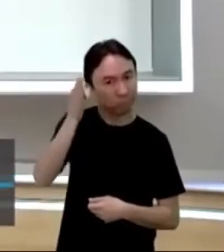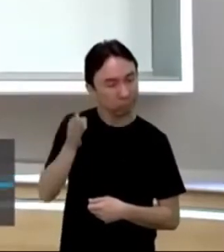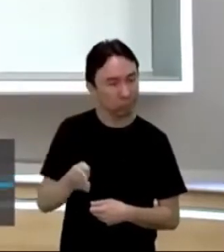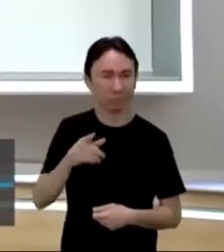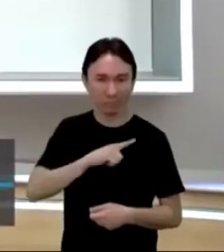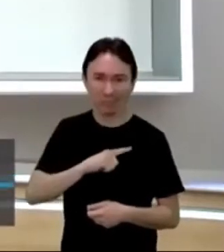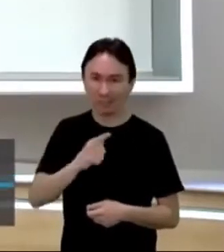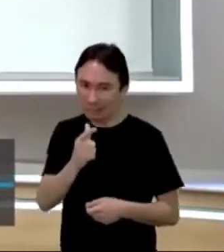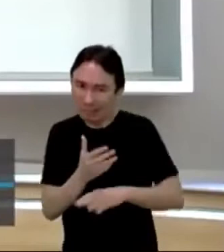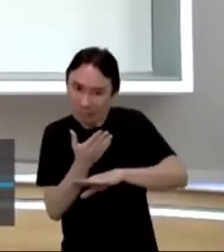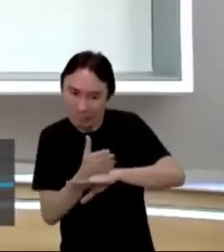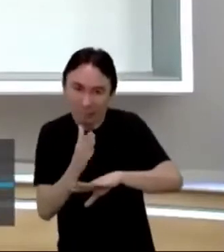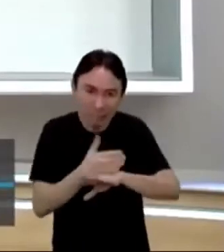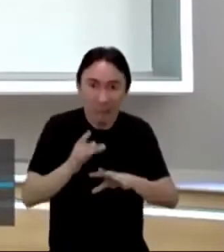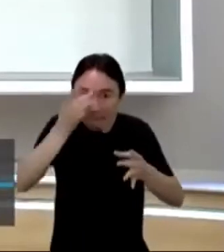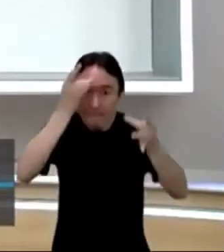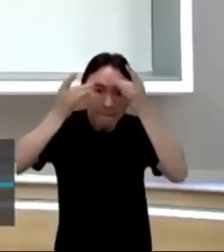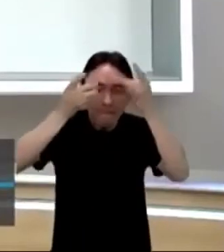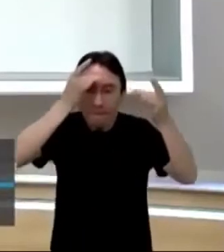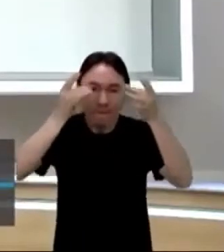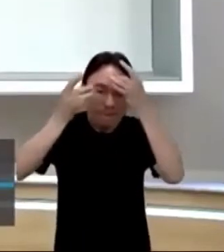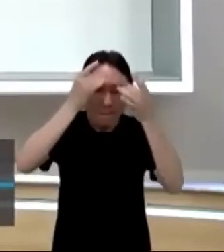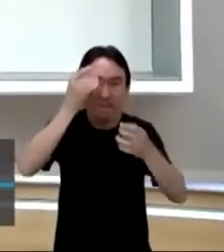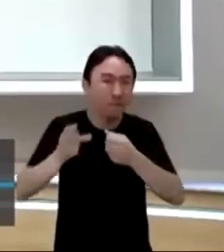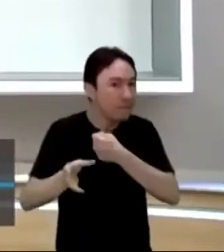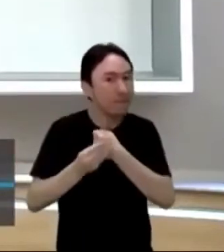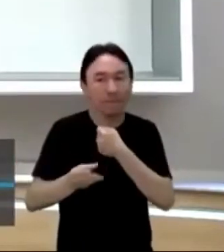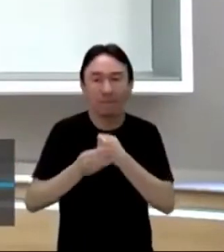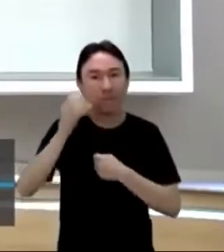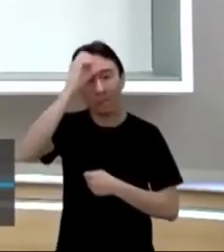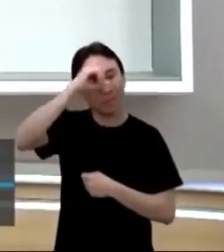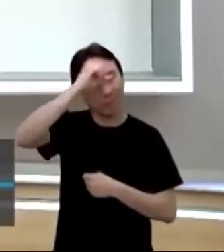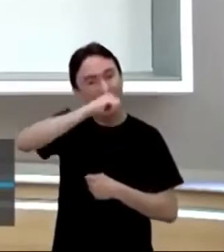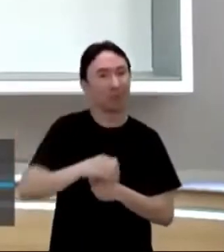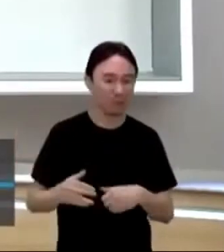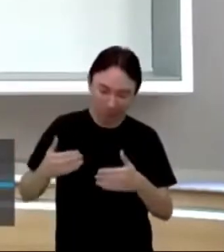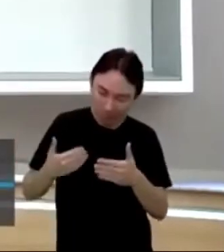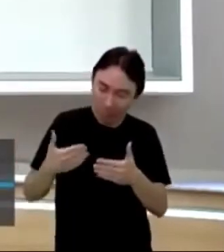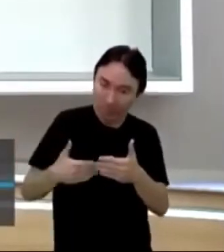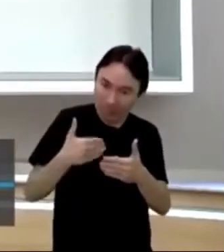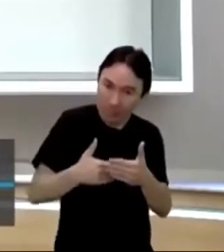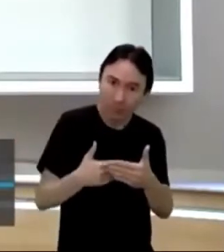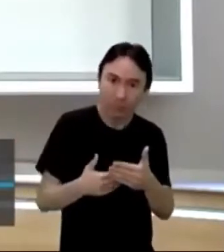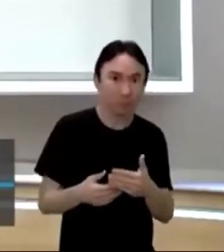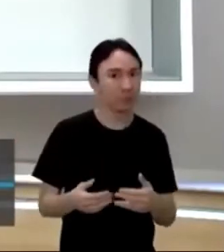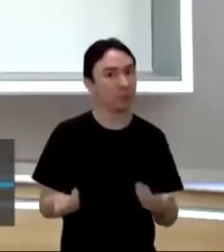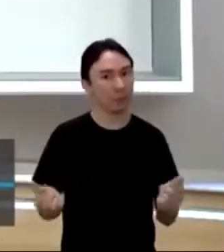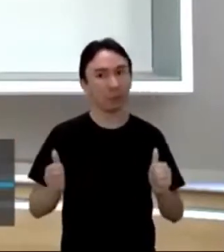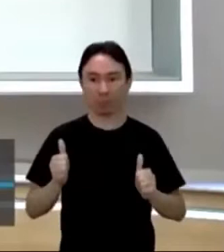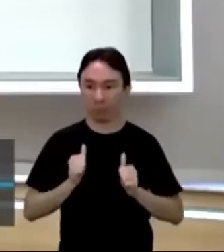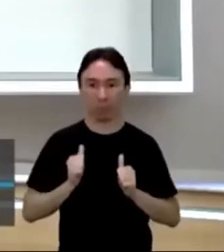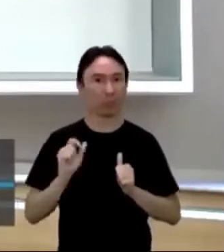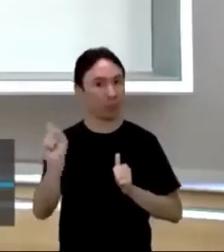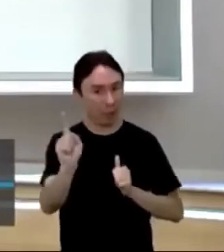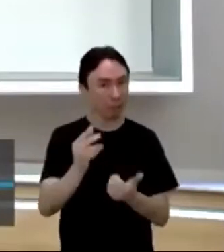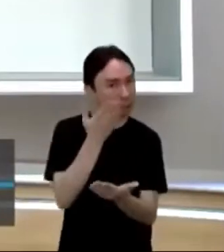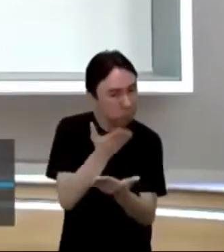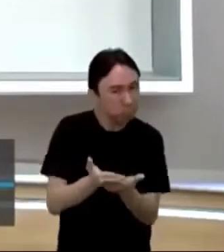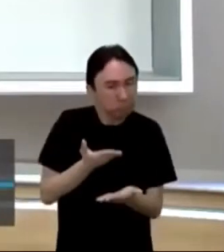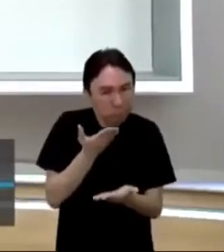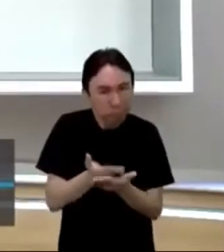de vocês. Reta final, então estudem, todas as disciplinas aí têm a sua